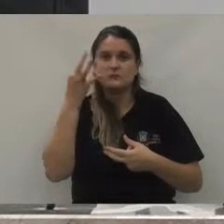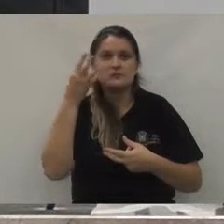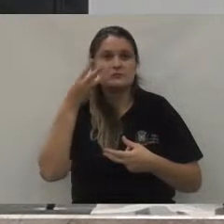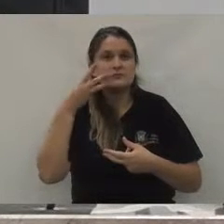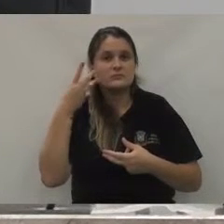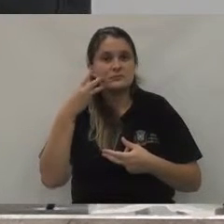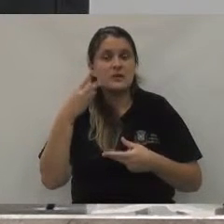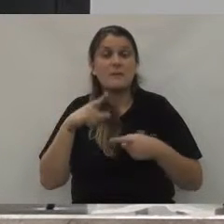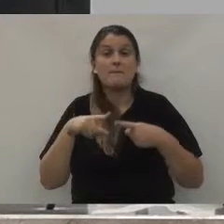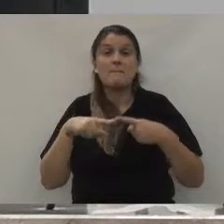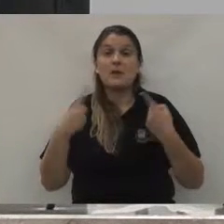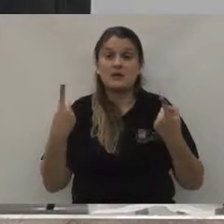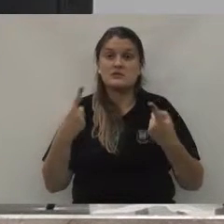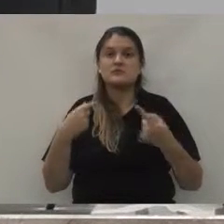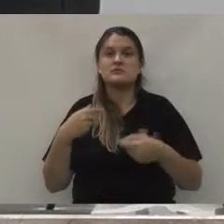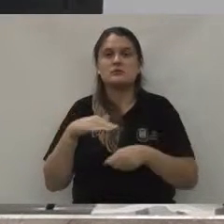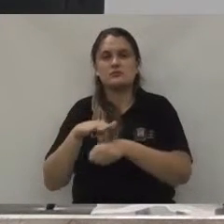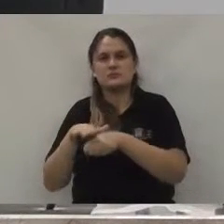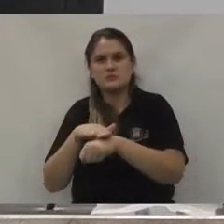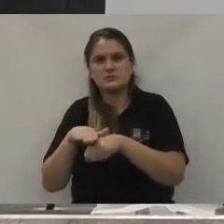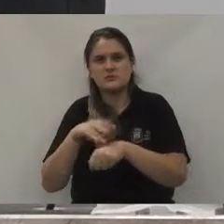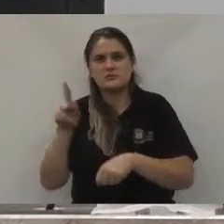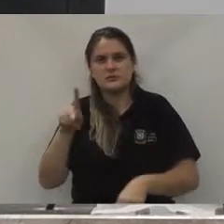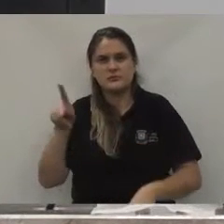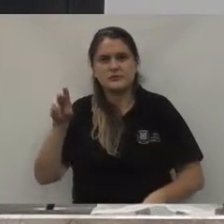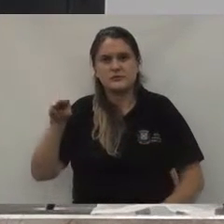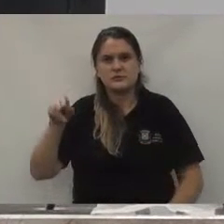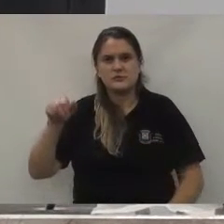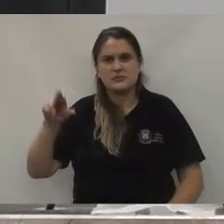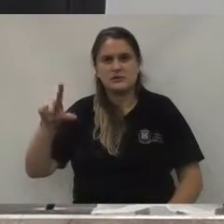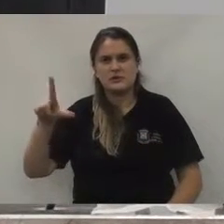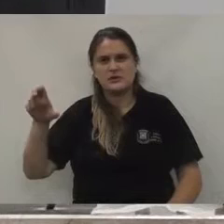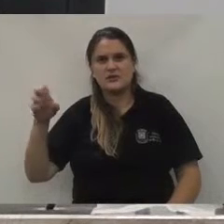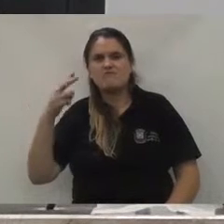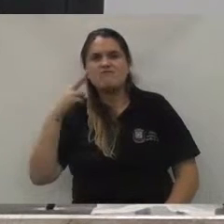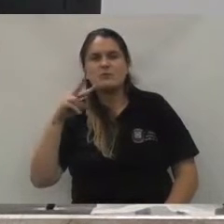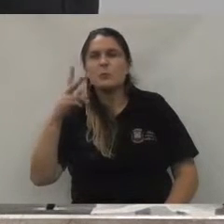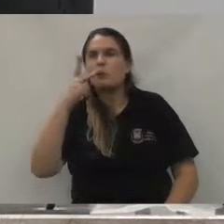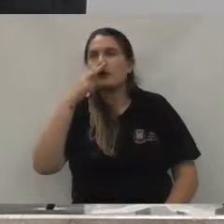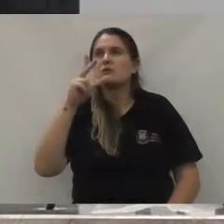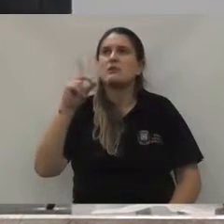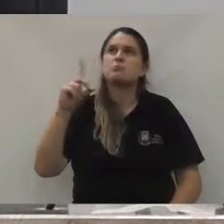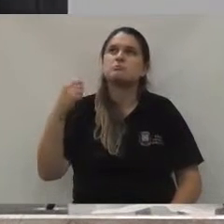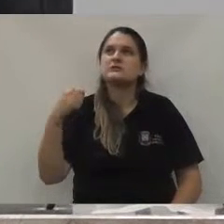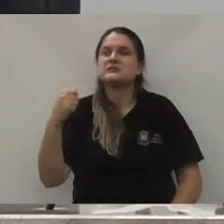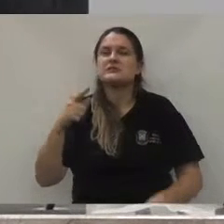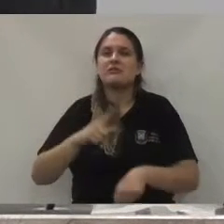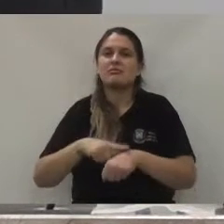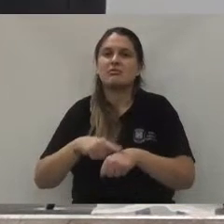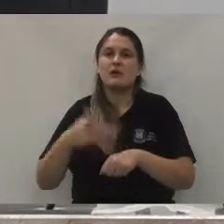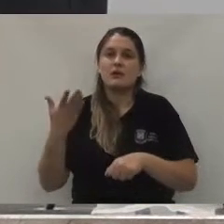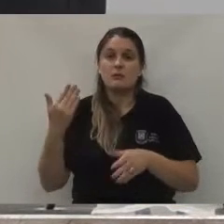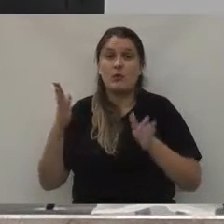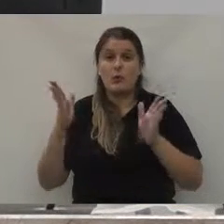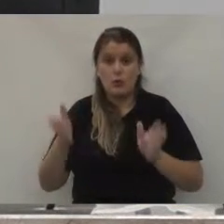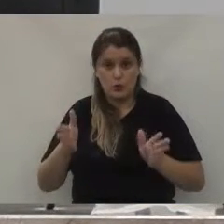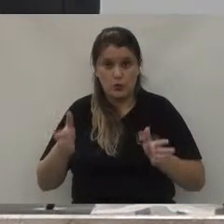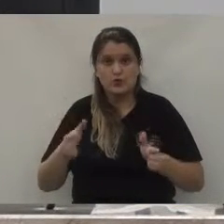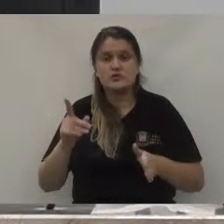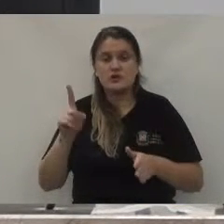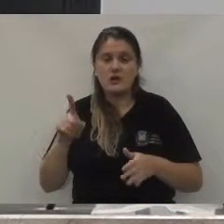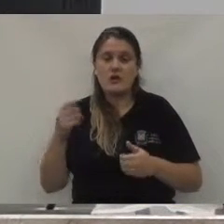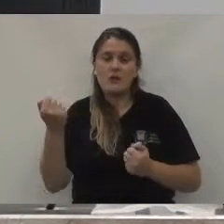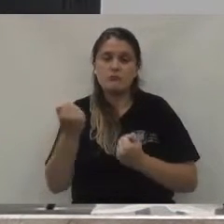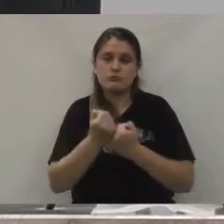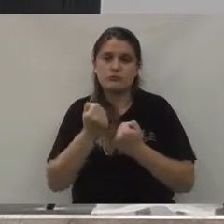mas que conversa com marly lá atrás a gente via que não era necessário naquele momento mas hoje vai ser uma ferramenta